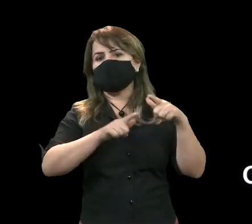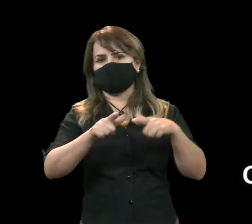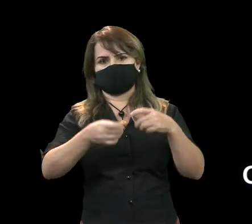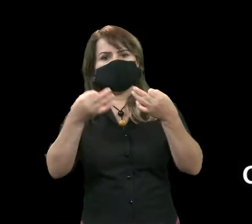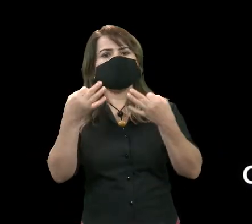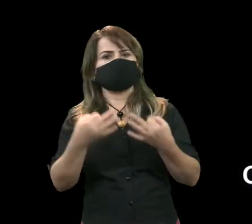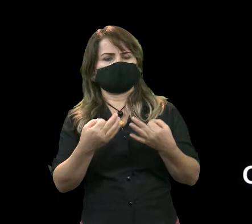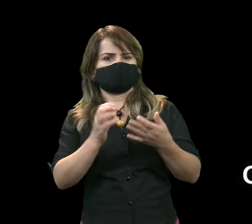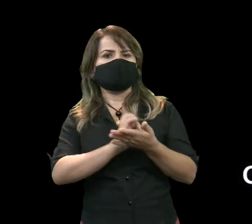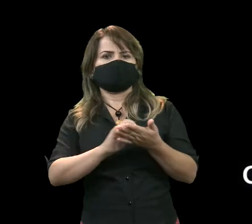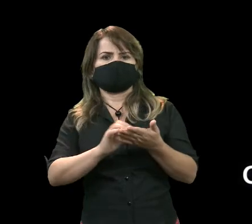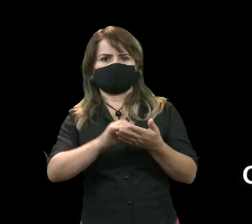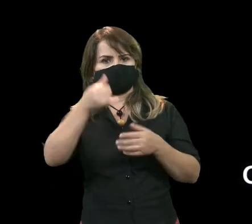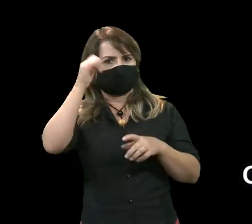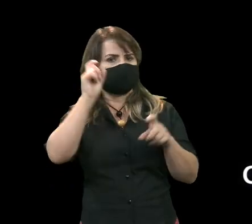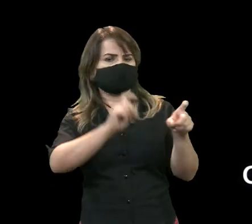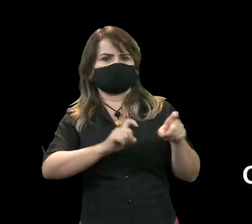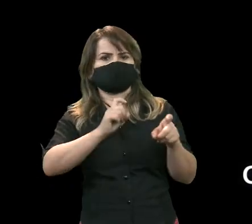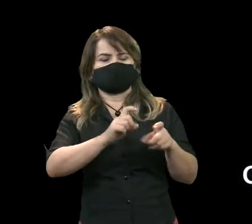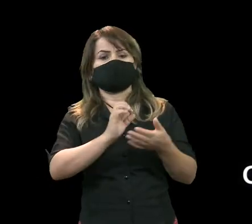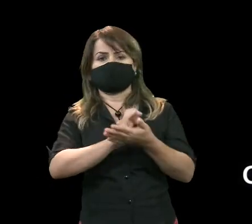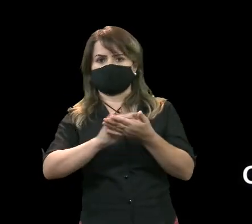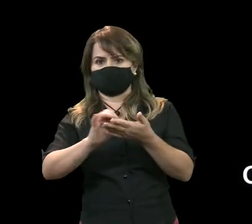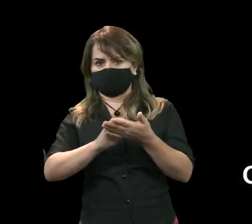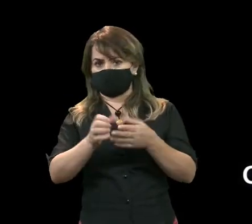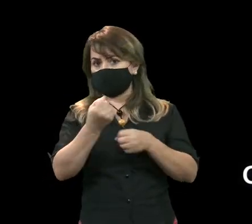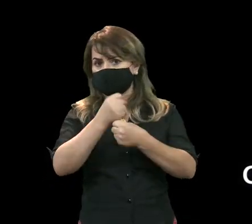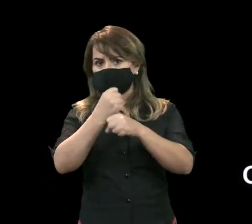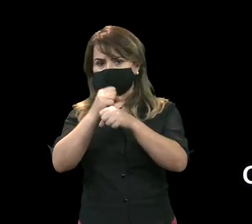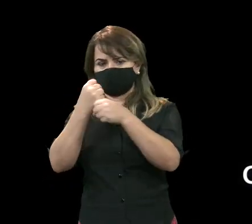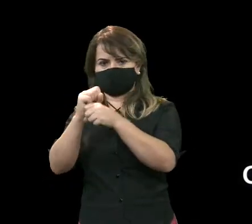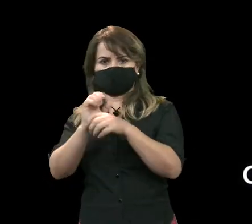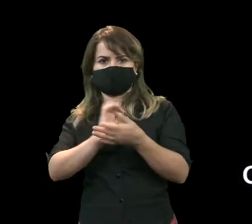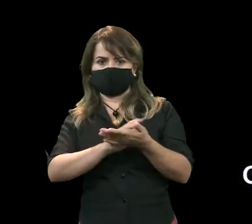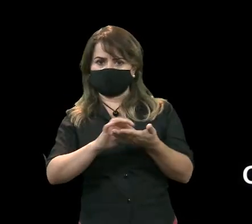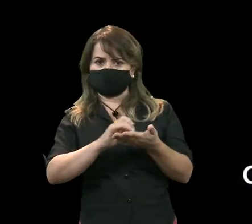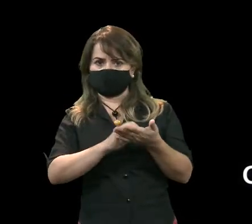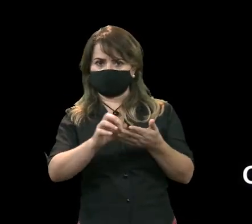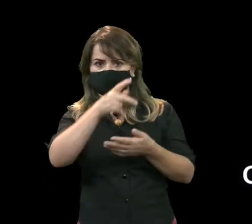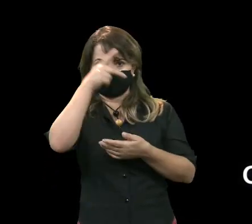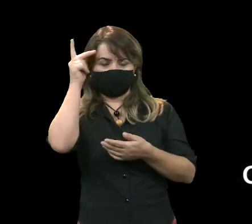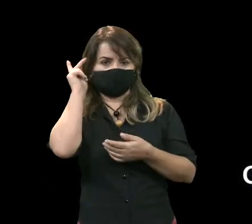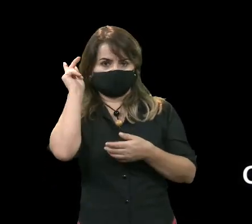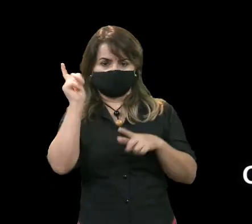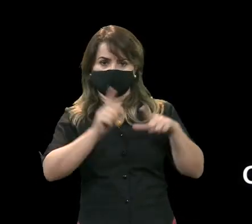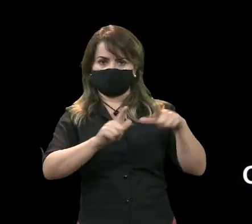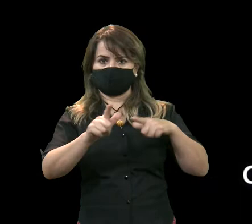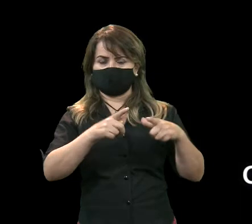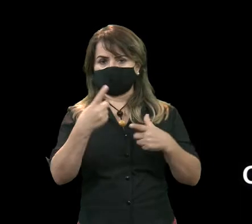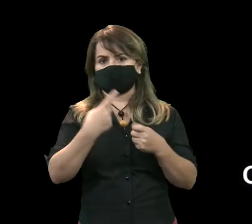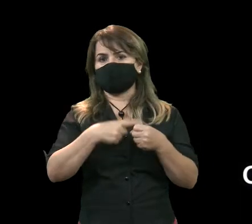secretário de obra, secretário de serviços urbanos,